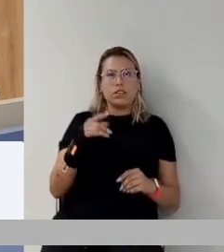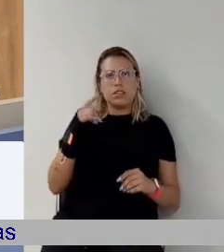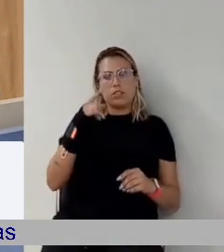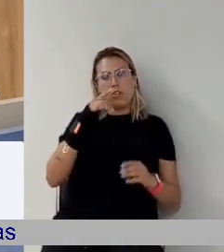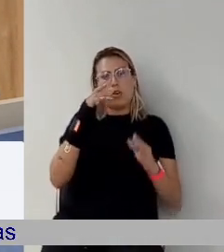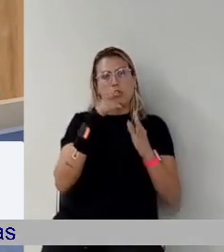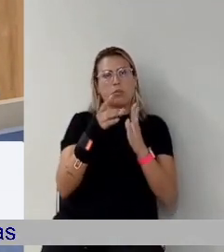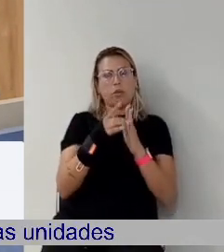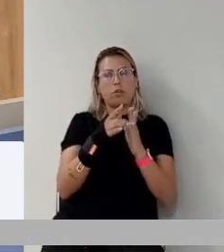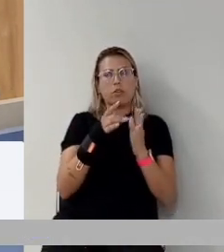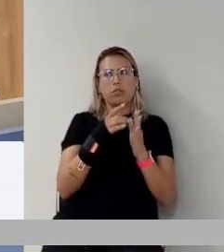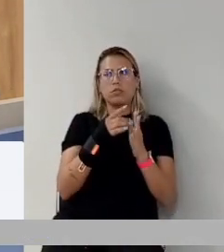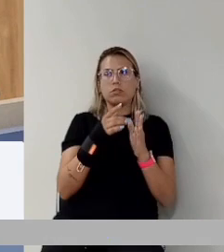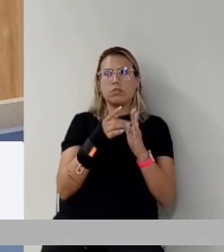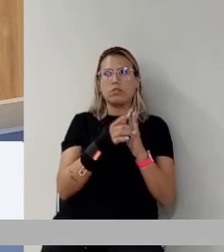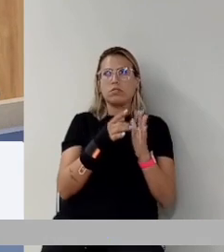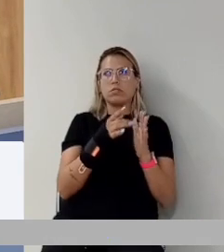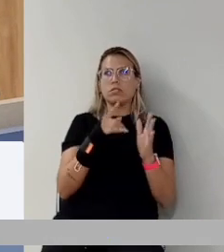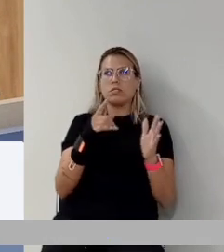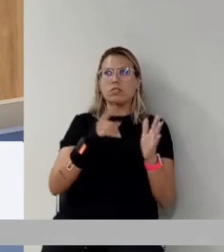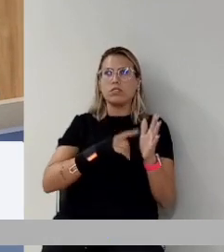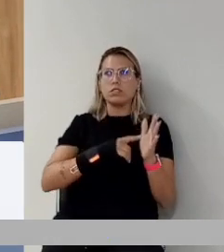saúde tiveram